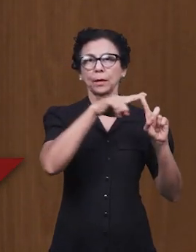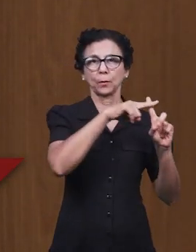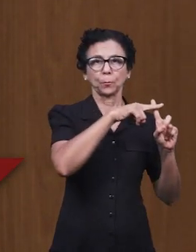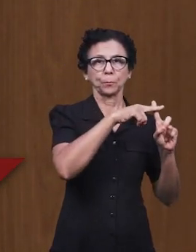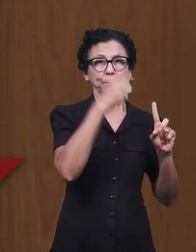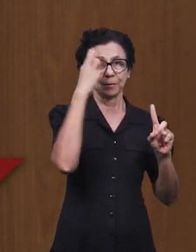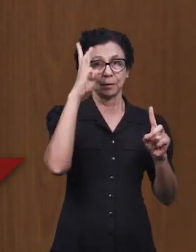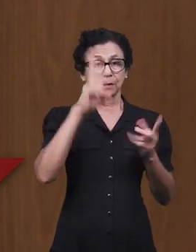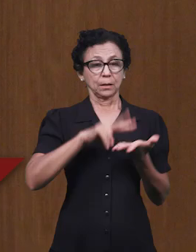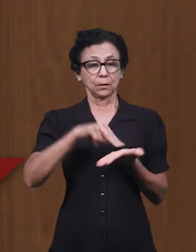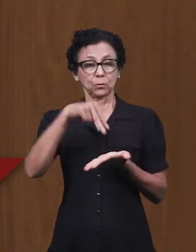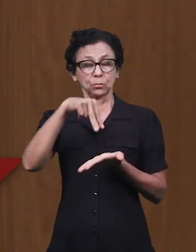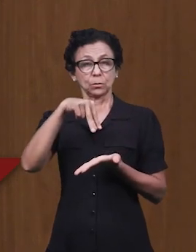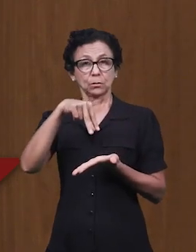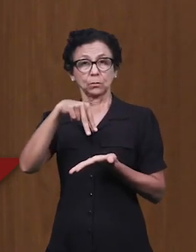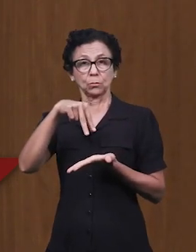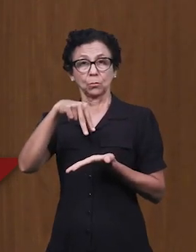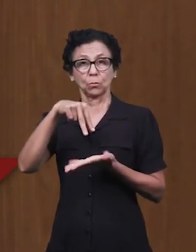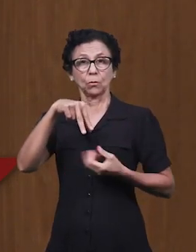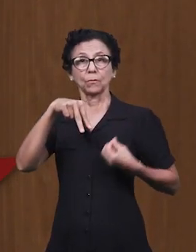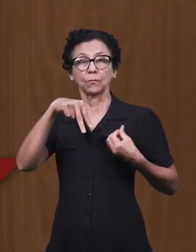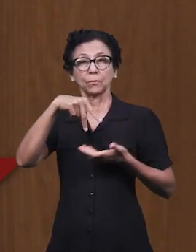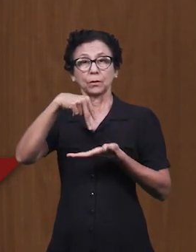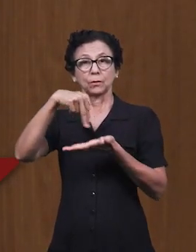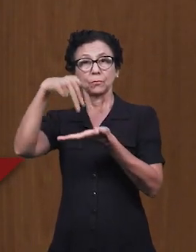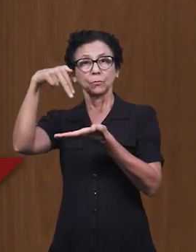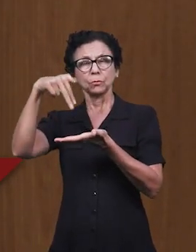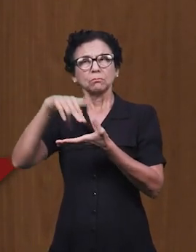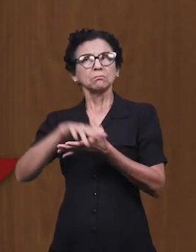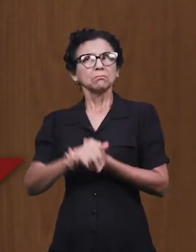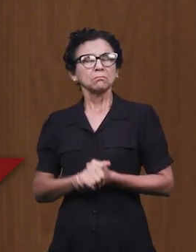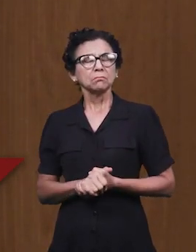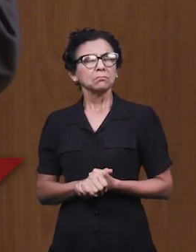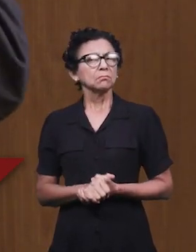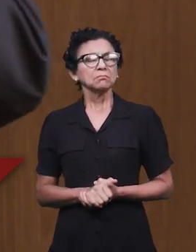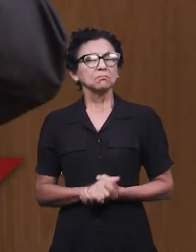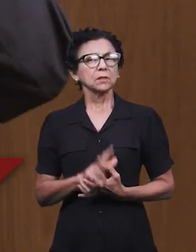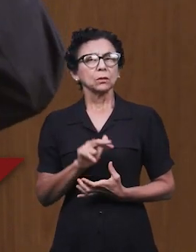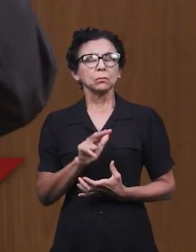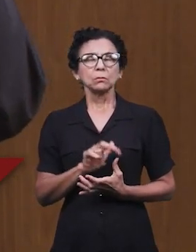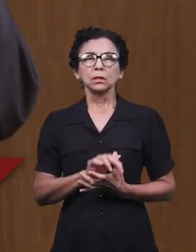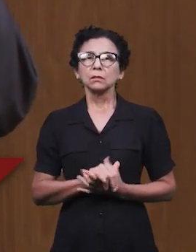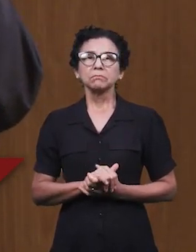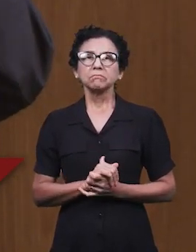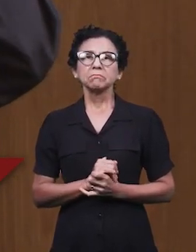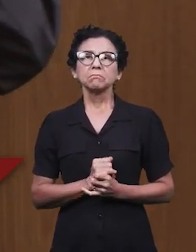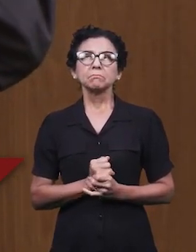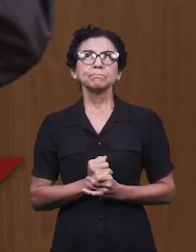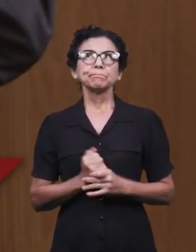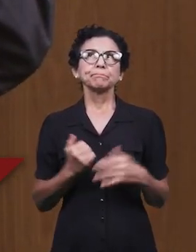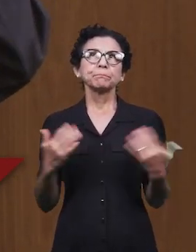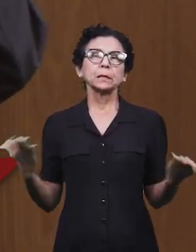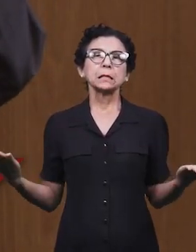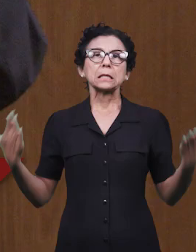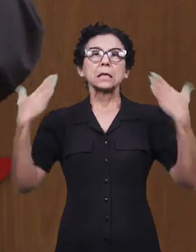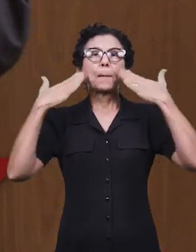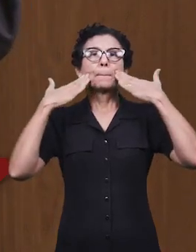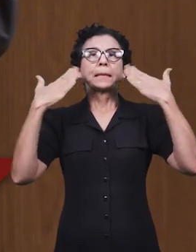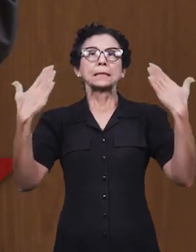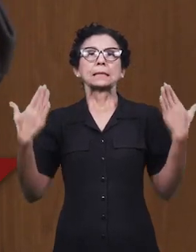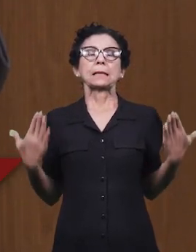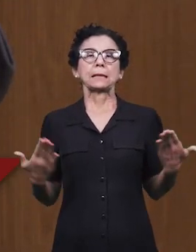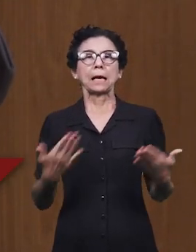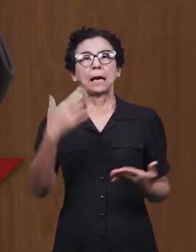ressuscitou e em momento nenhum ele pretendeu se manifestar como o ressurreto.